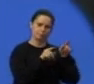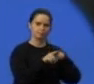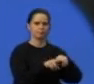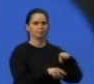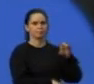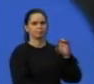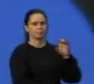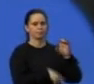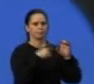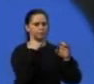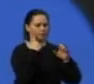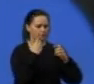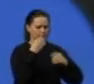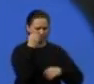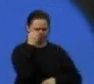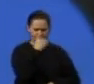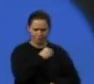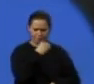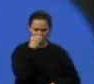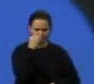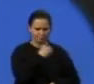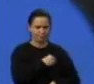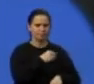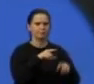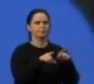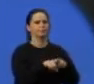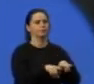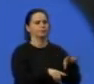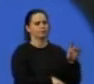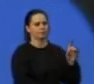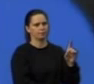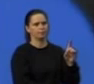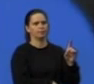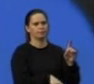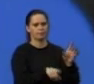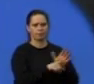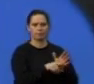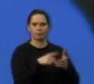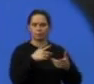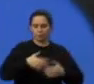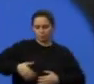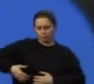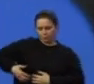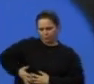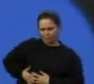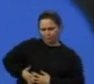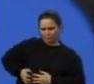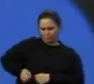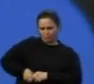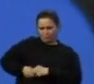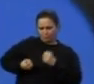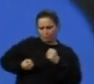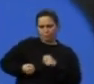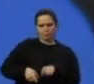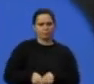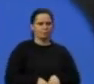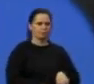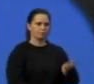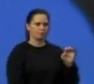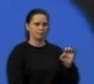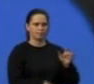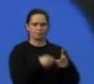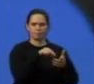C, debilidade; alternativa D, trauma fechado sobre as costelas; e alternativa E,